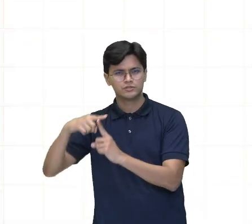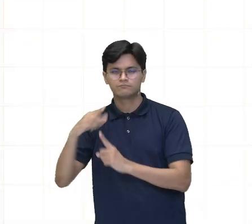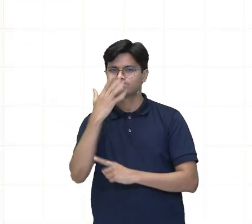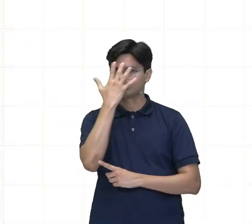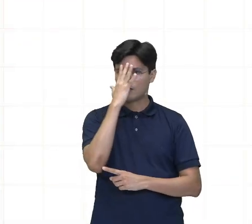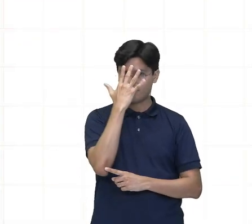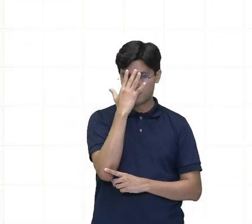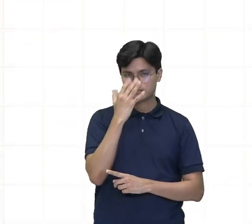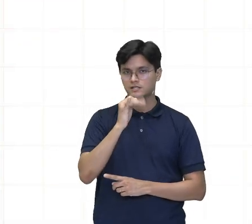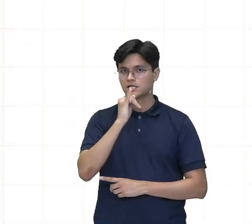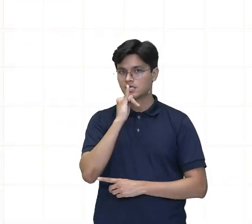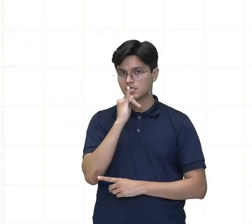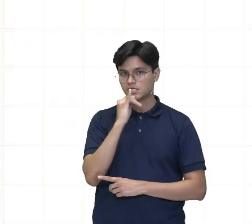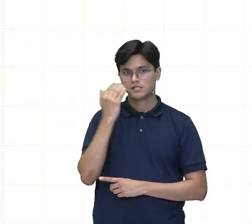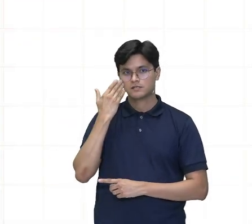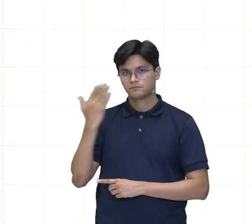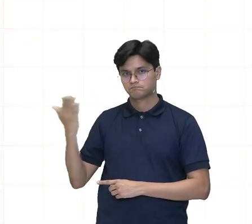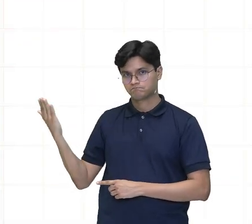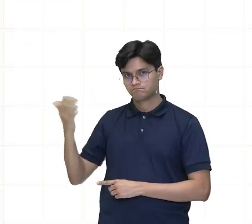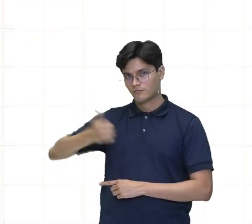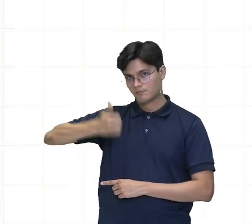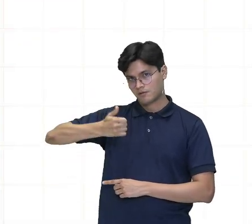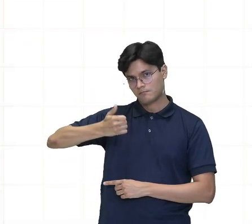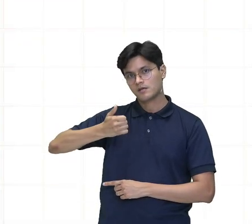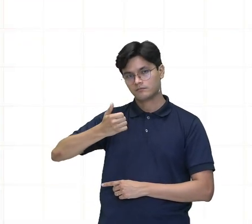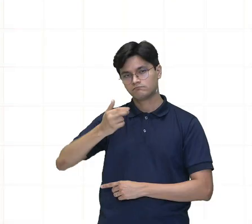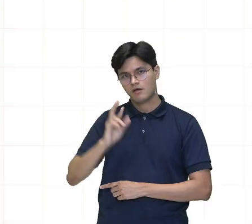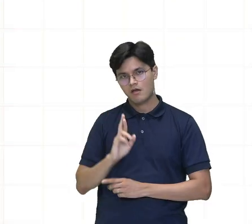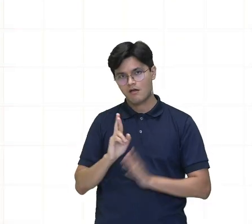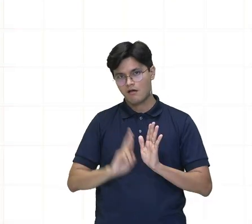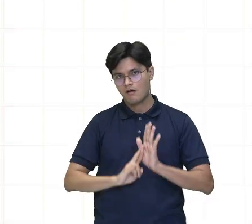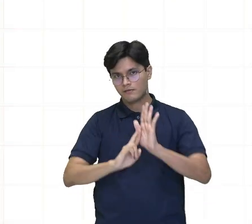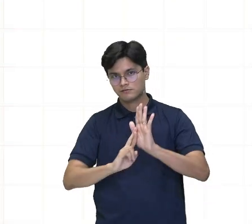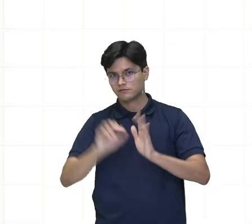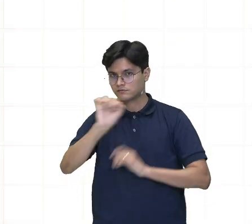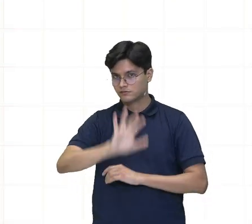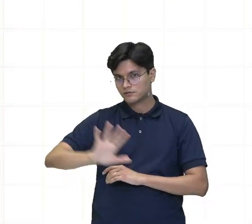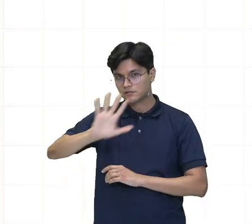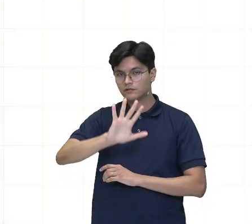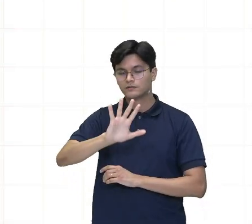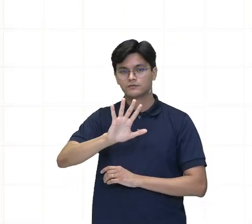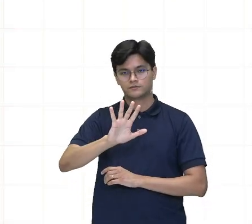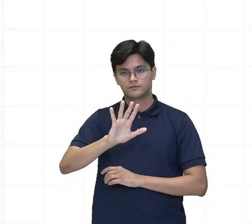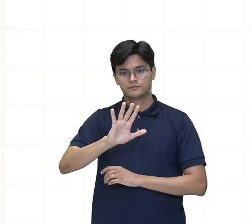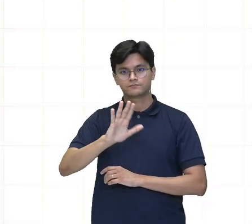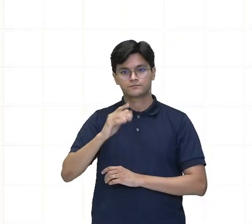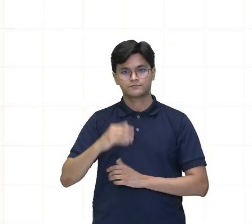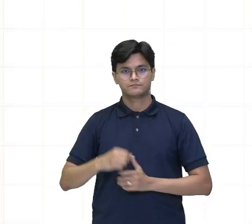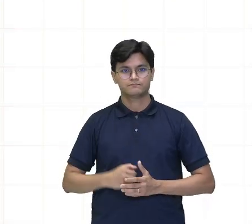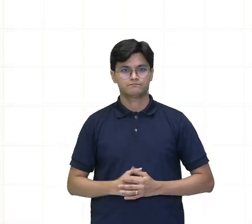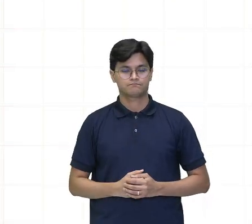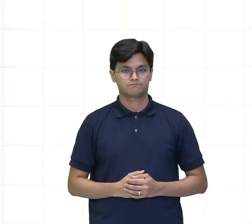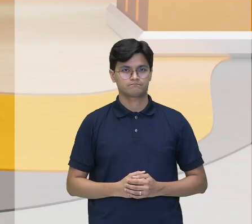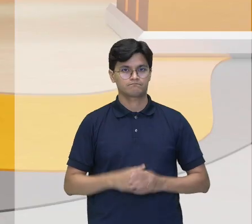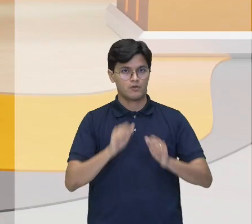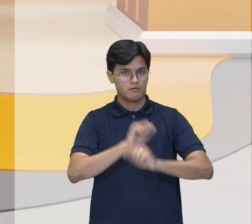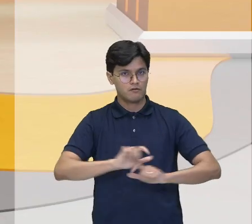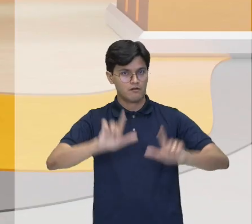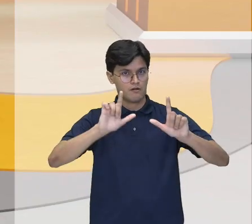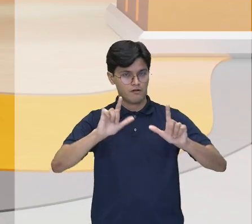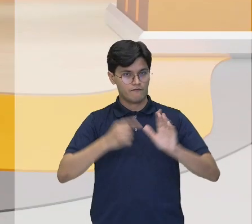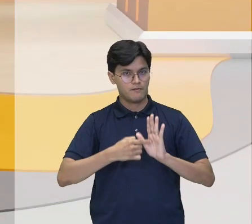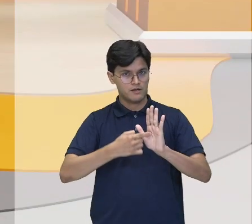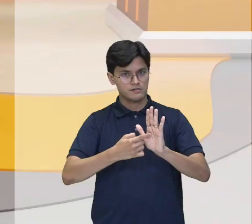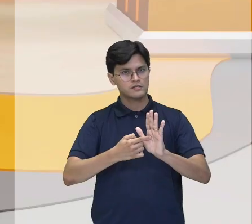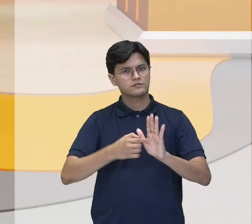vocês a representação da primeira máscara. Observem só, né? Nós temos aqui a nossa primeira máscara